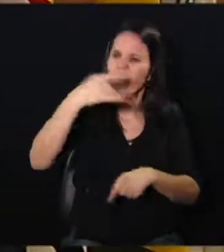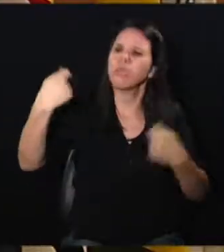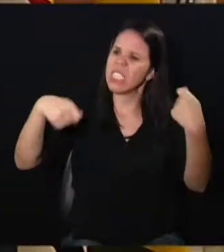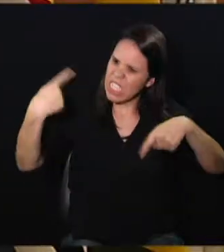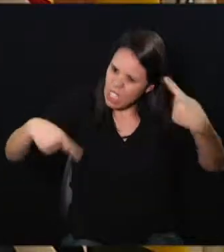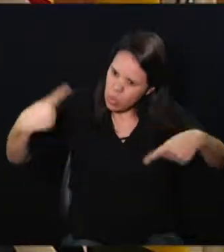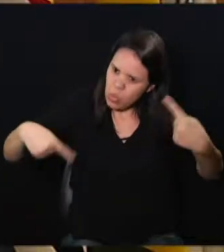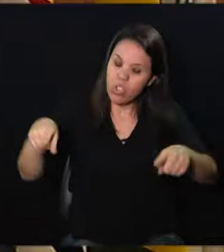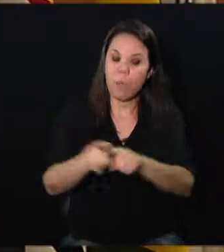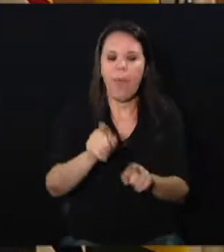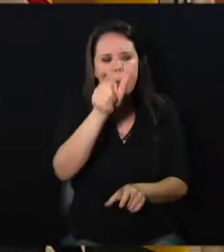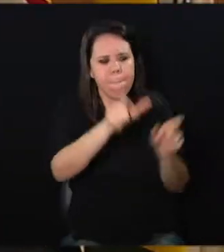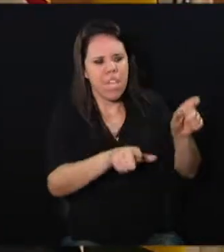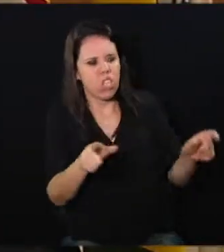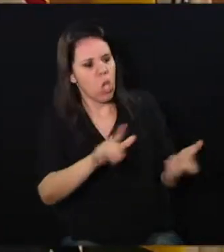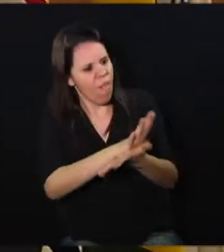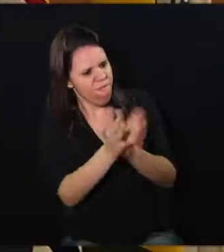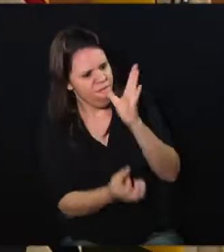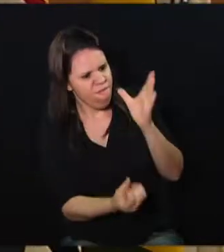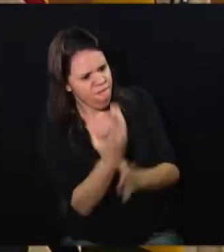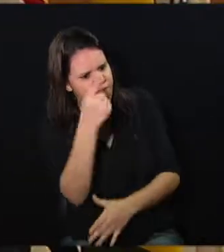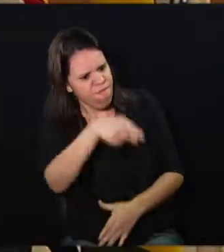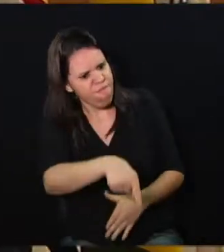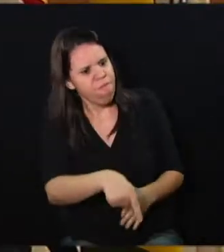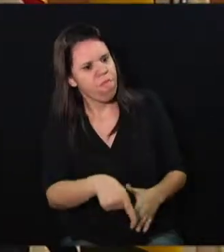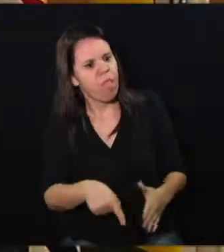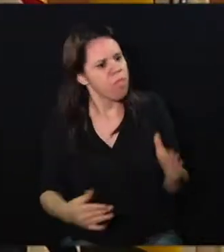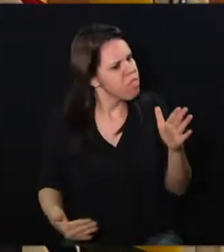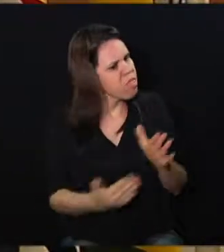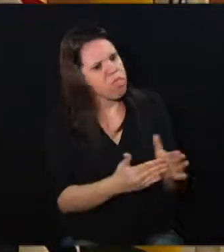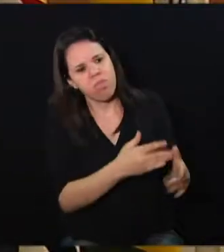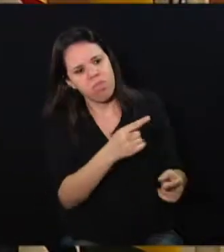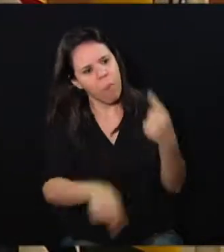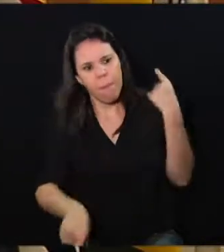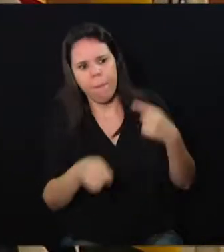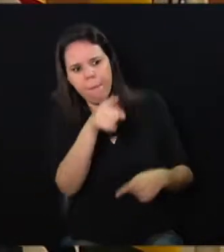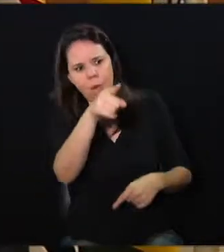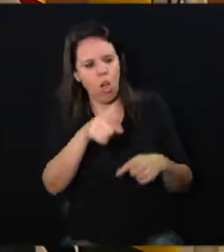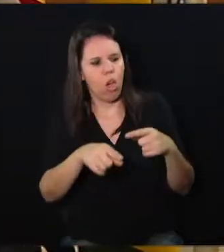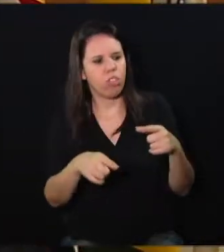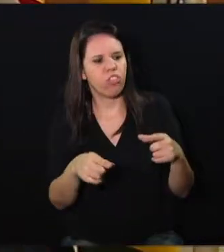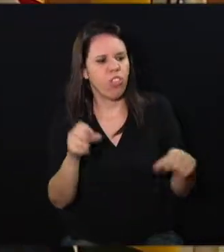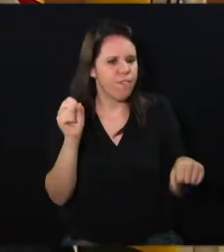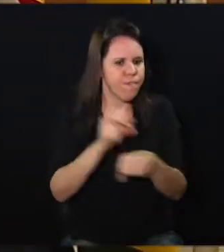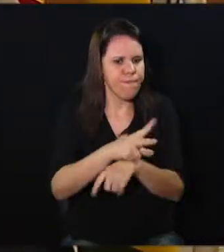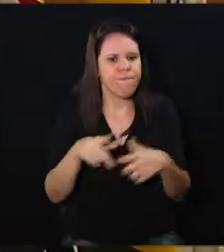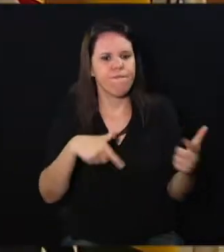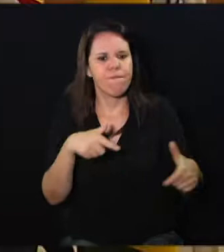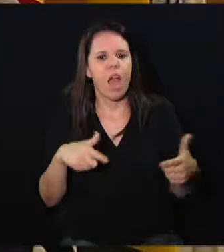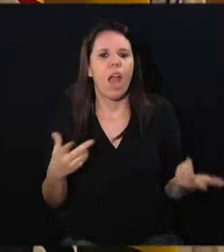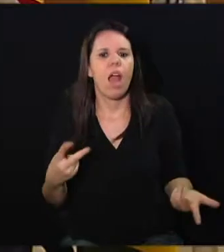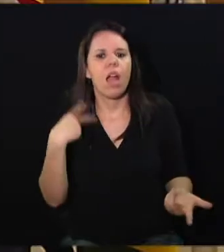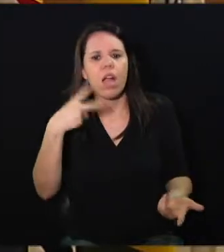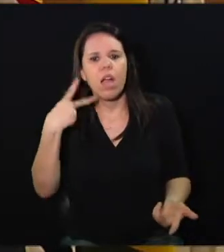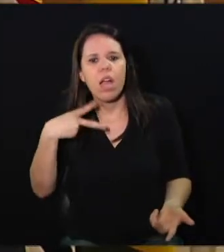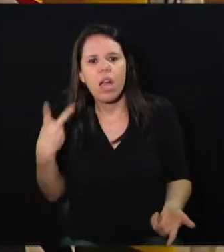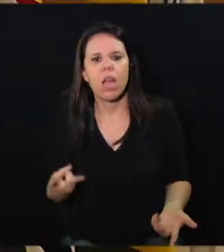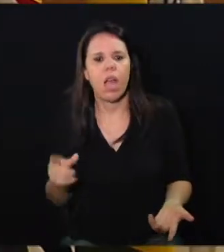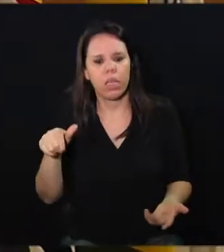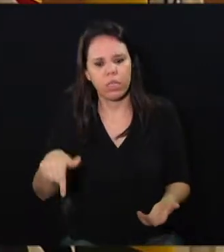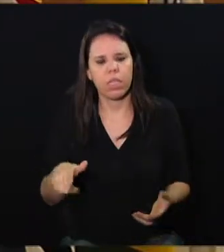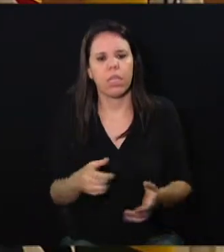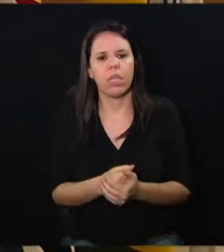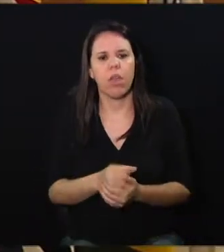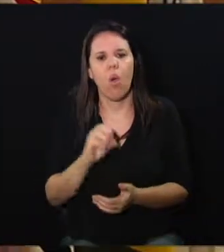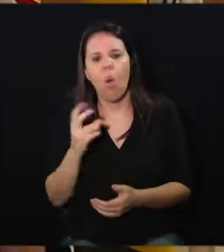pessoas que cometam esses crimes sejam impedidas de ocupar cargos públicos. Nós, a partir de uma compreensão do